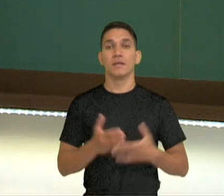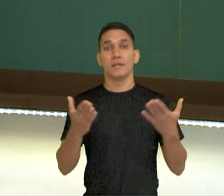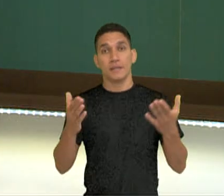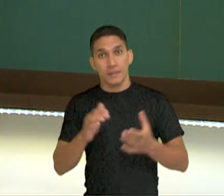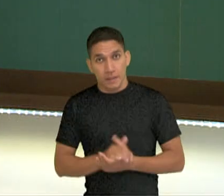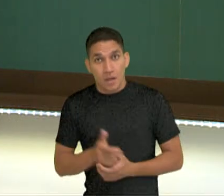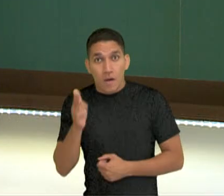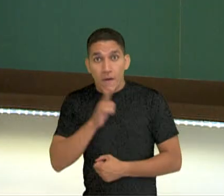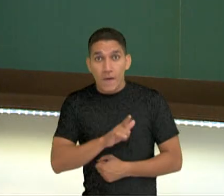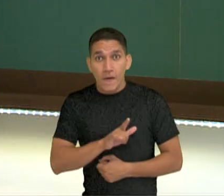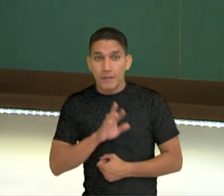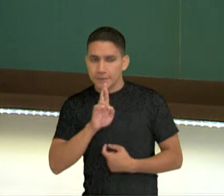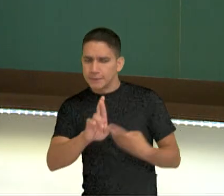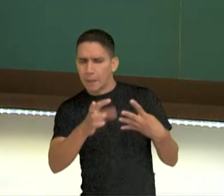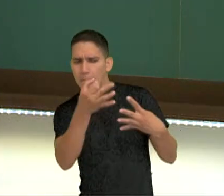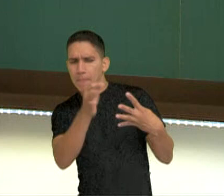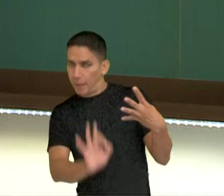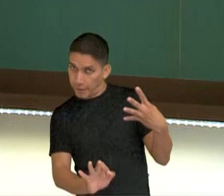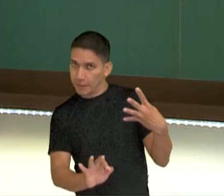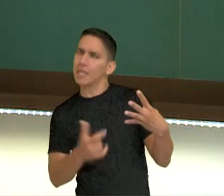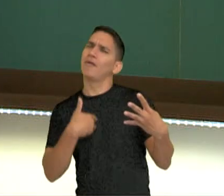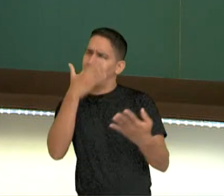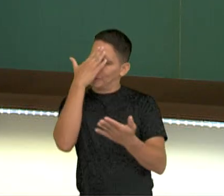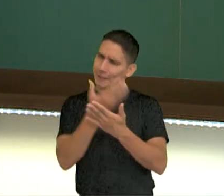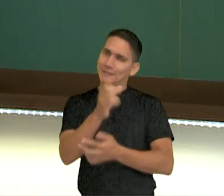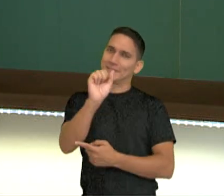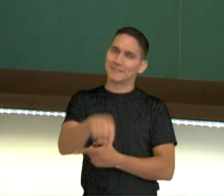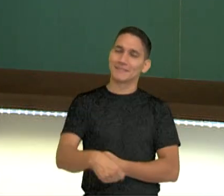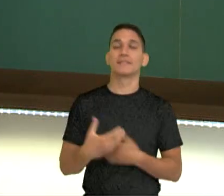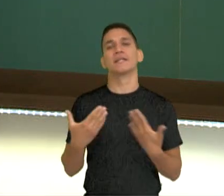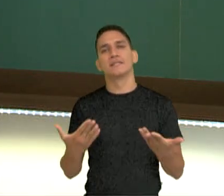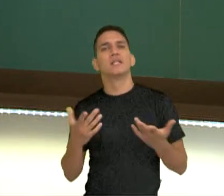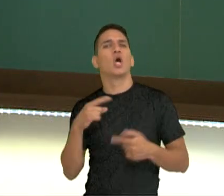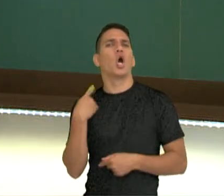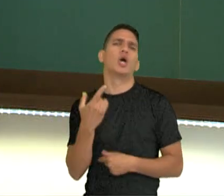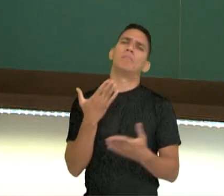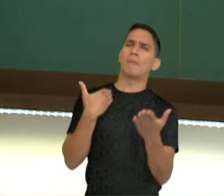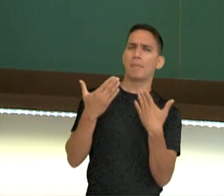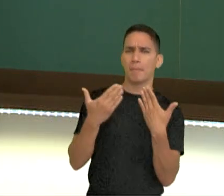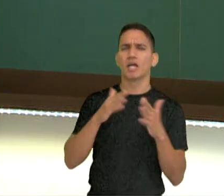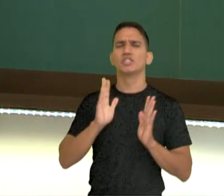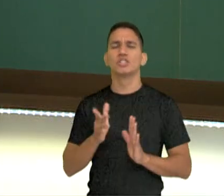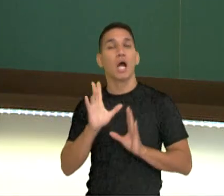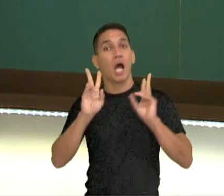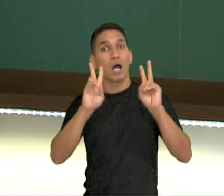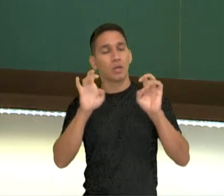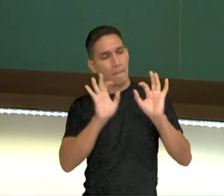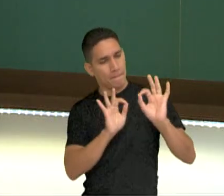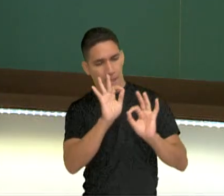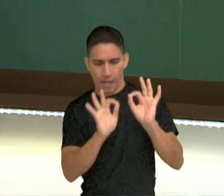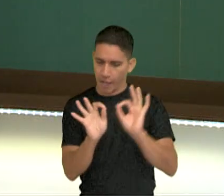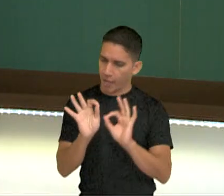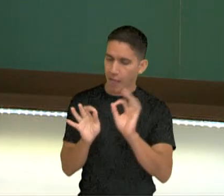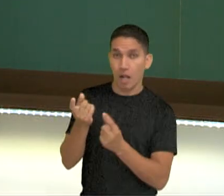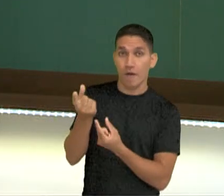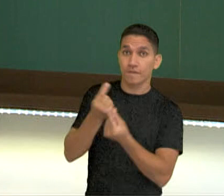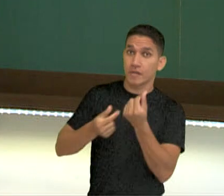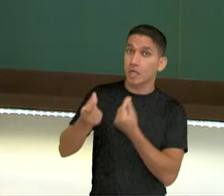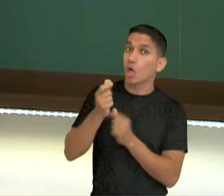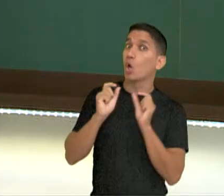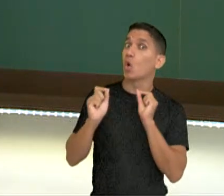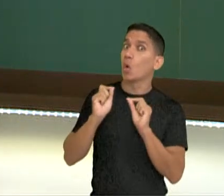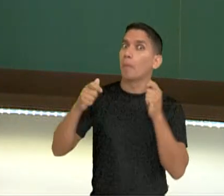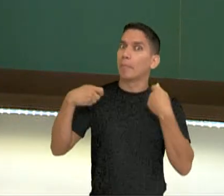E aí, galera, conseguiram resolver? Tenho certeza que sim, né? Como a gente já conversou, planejamento financeiro, a gente tem que levar em